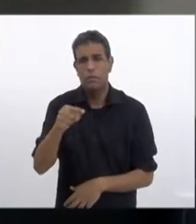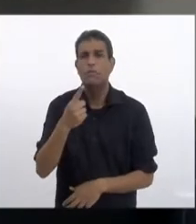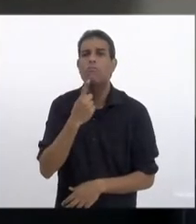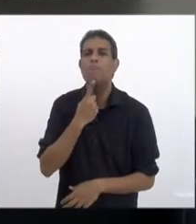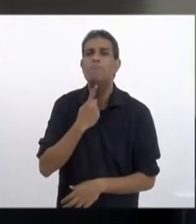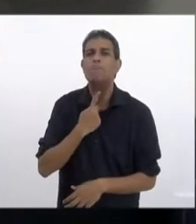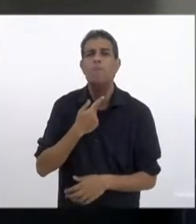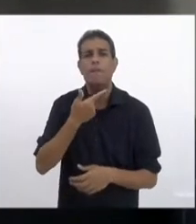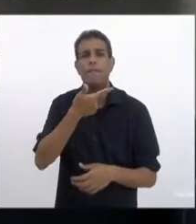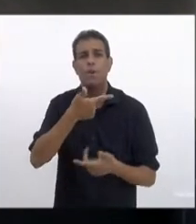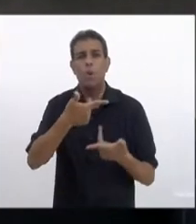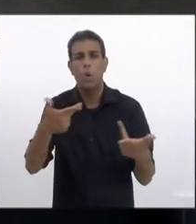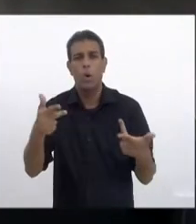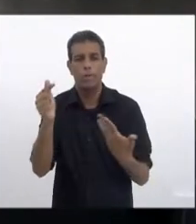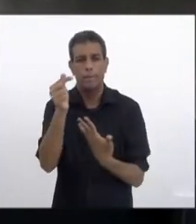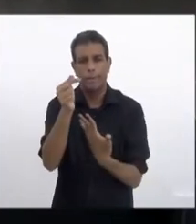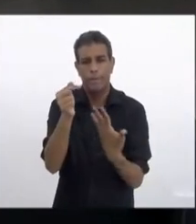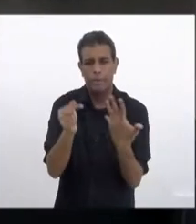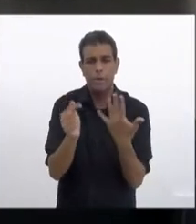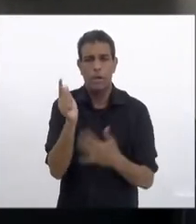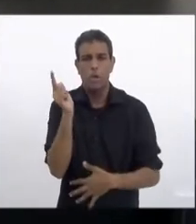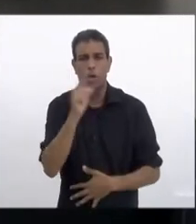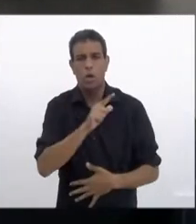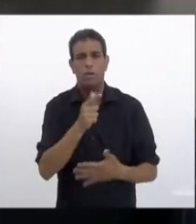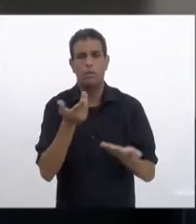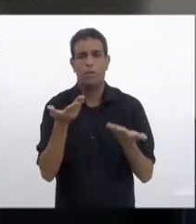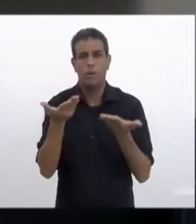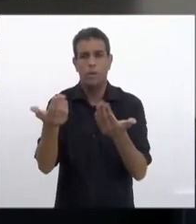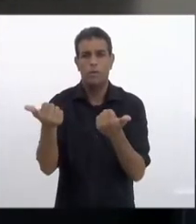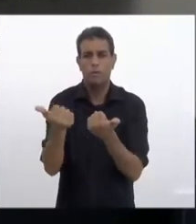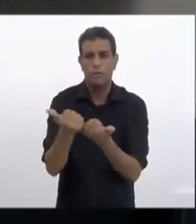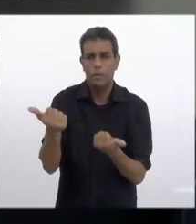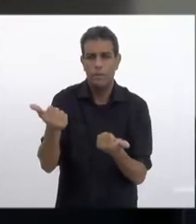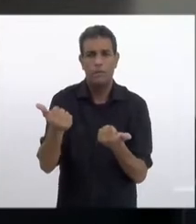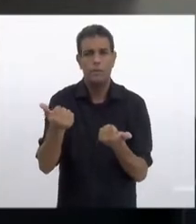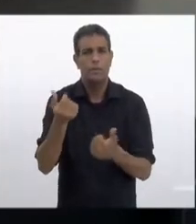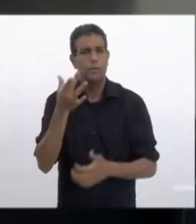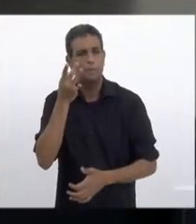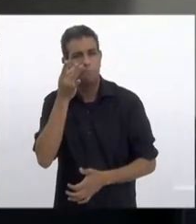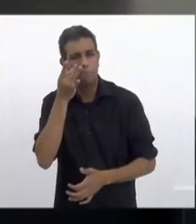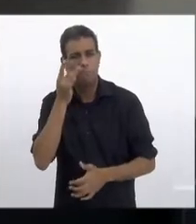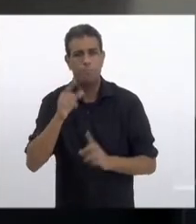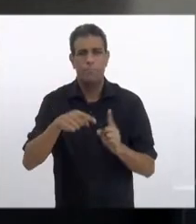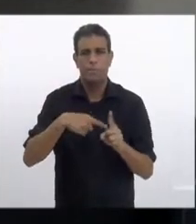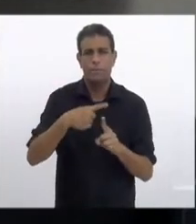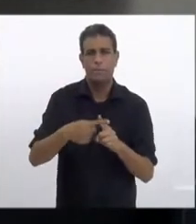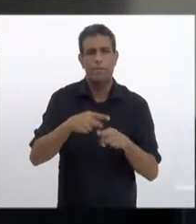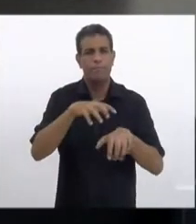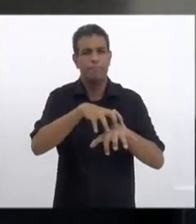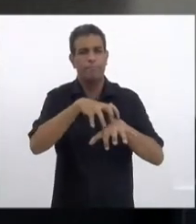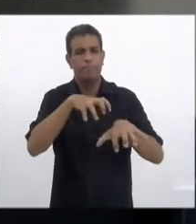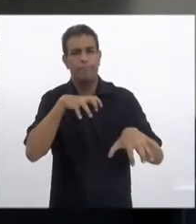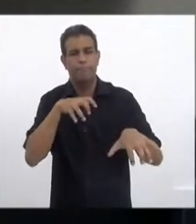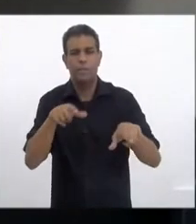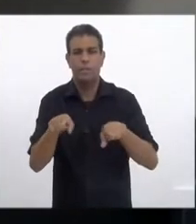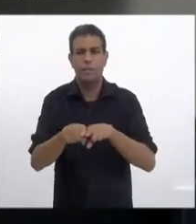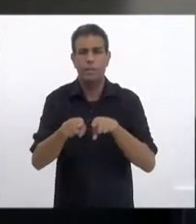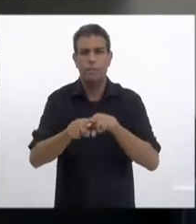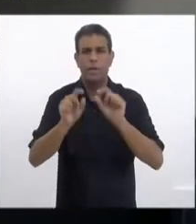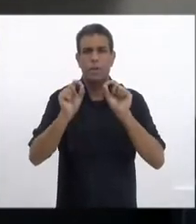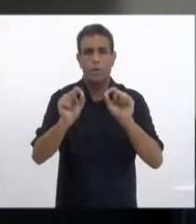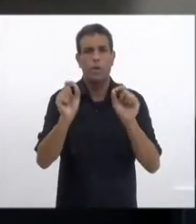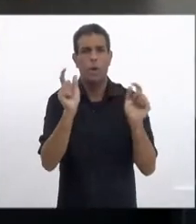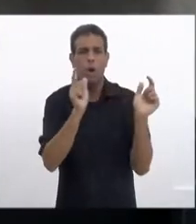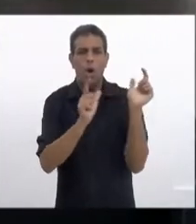uso da palavra venham falar com a nossa assessoria, tanto aqui presente na nossa sala de comissão, quanto também na